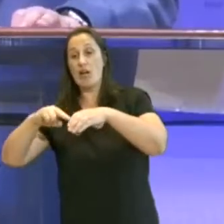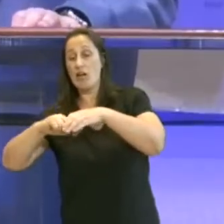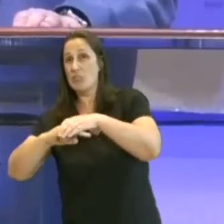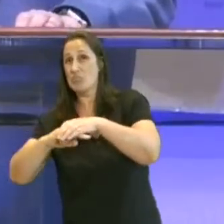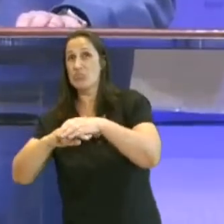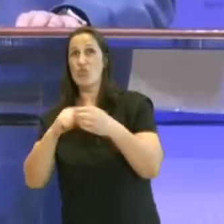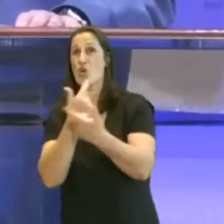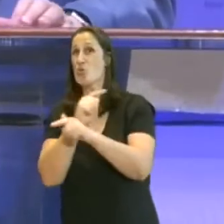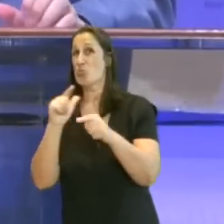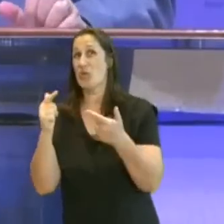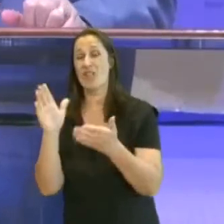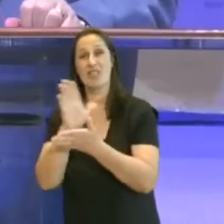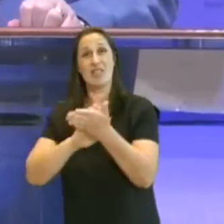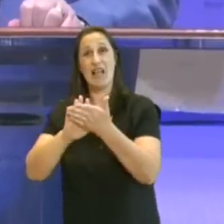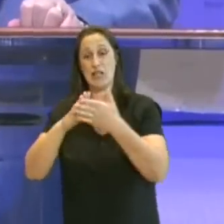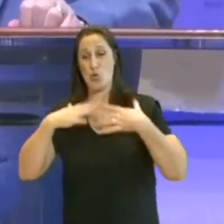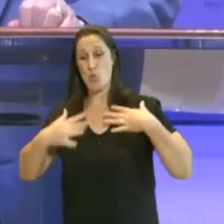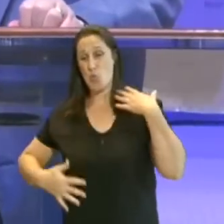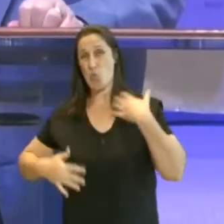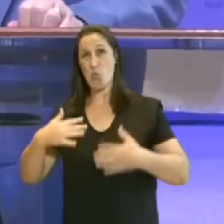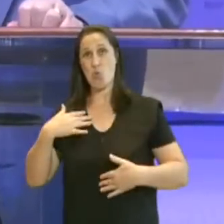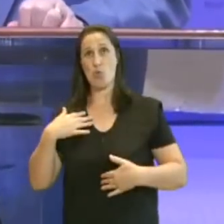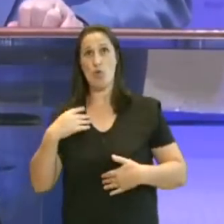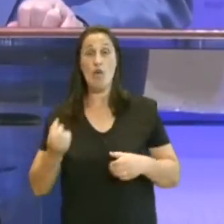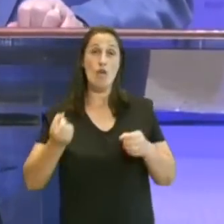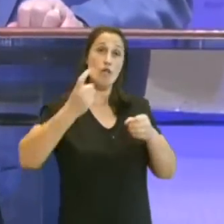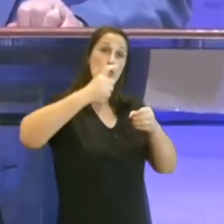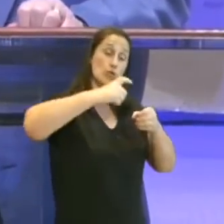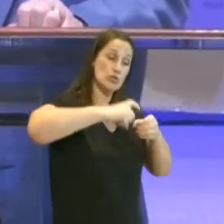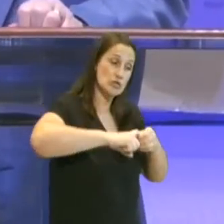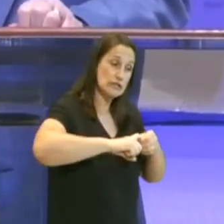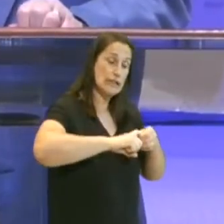dele. Voltaram e nos contaram ter